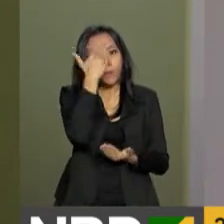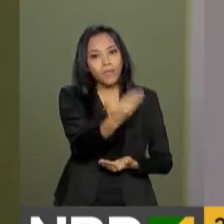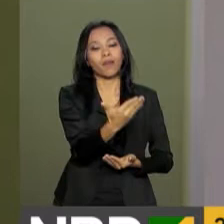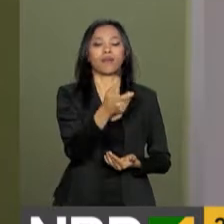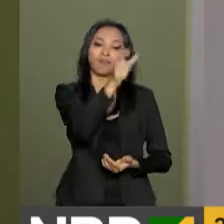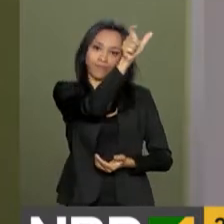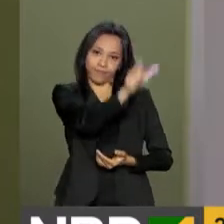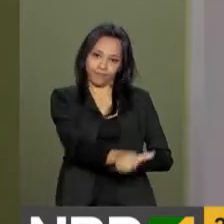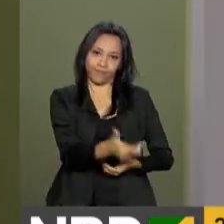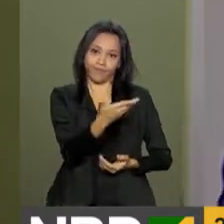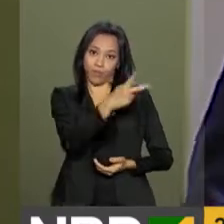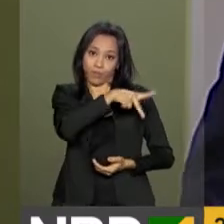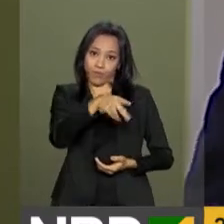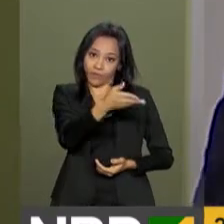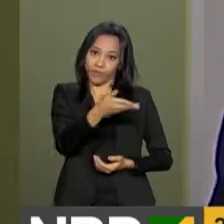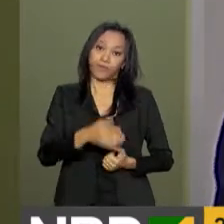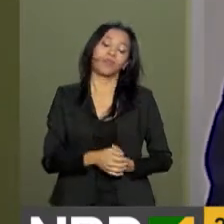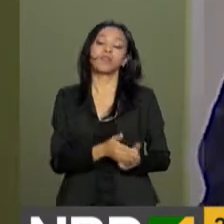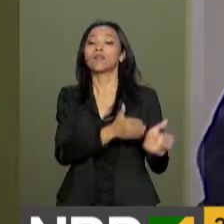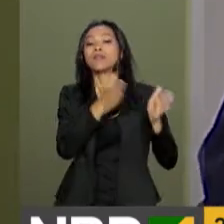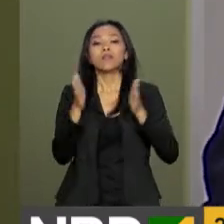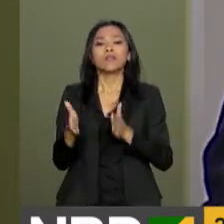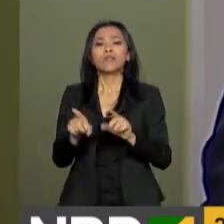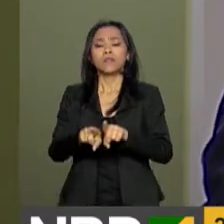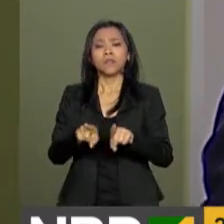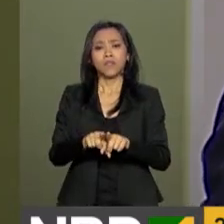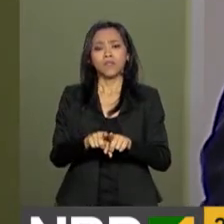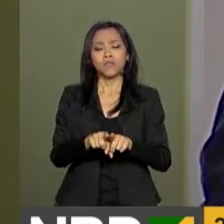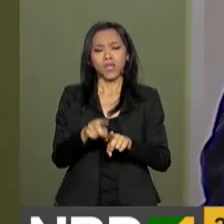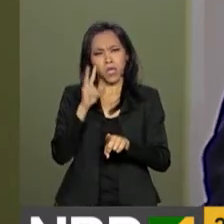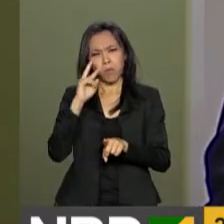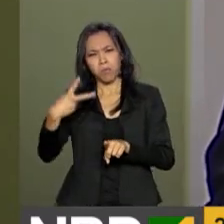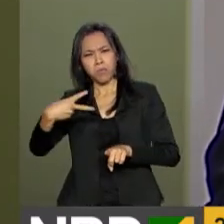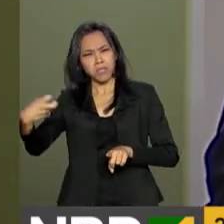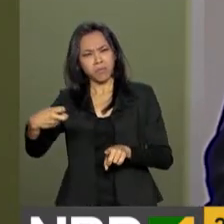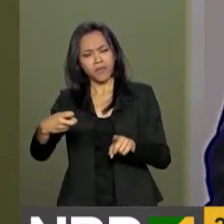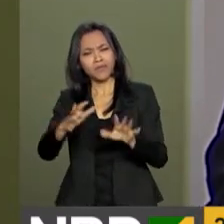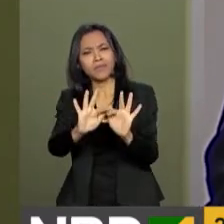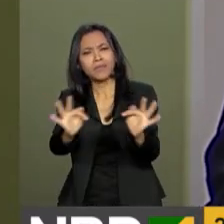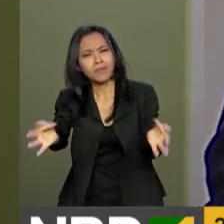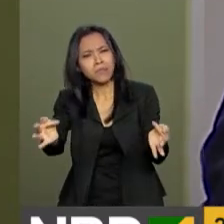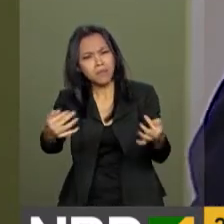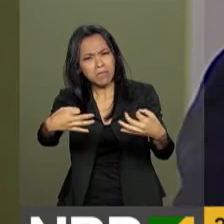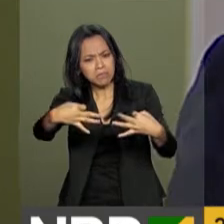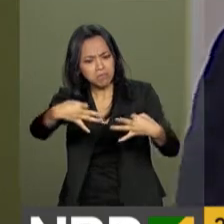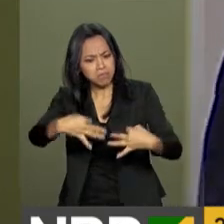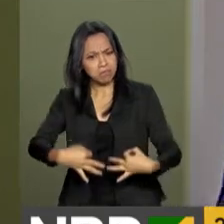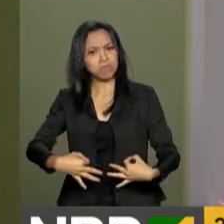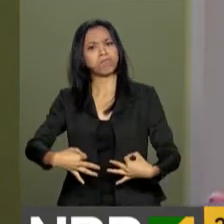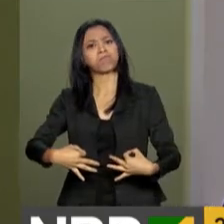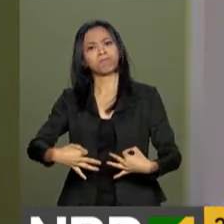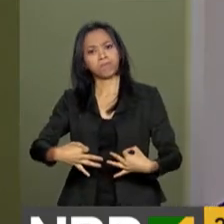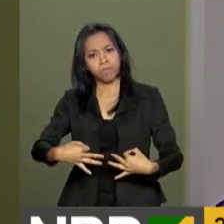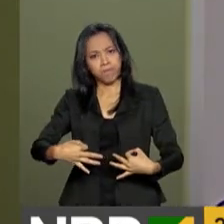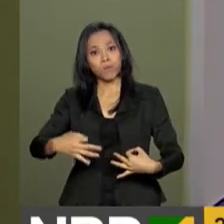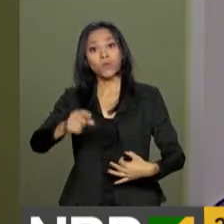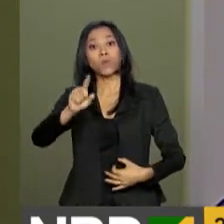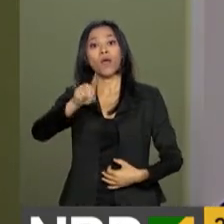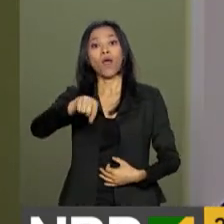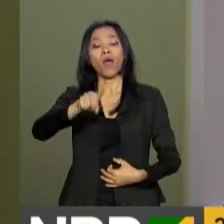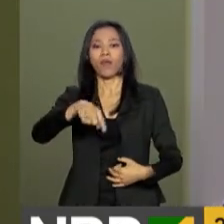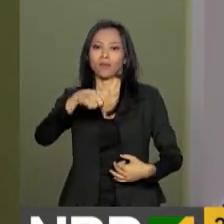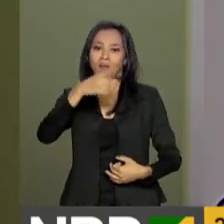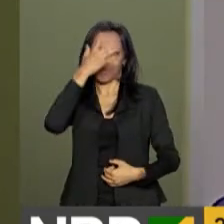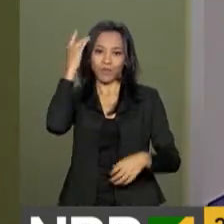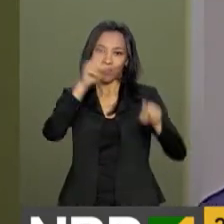quero a eu verifiquei aqui uma homenagem muito muito singelo mas muito correta que é a funcionária